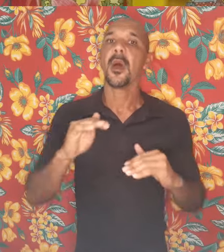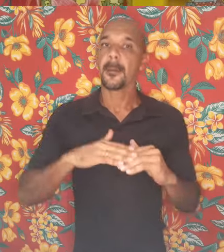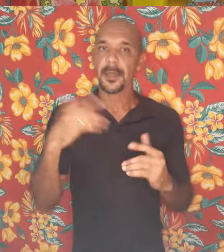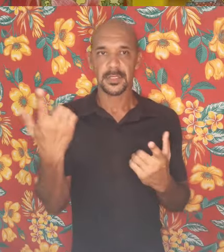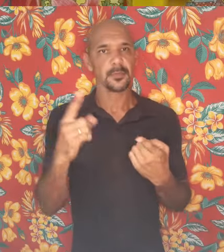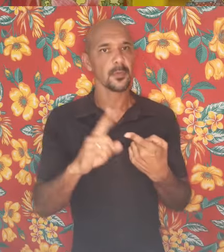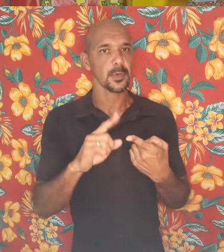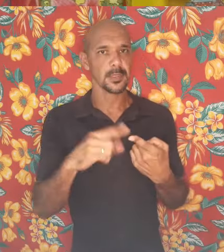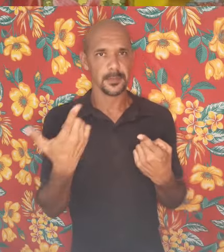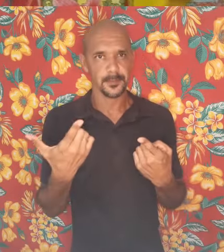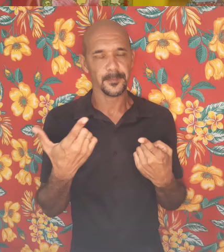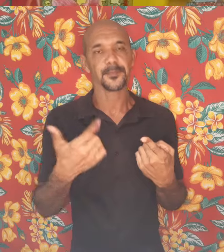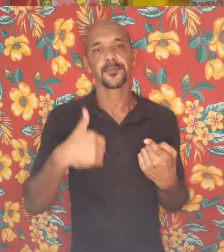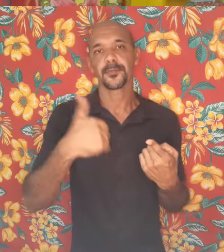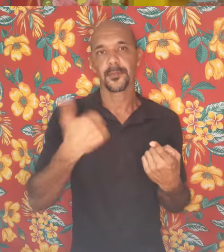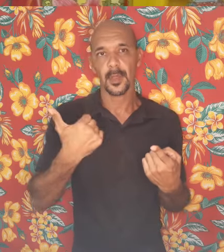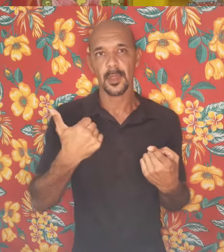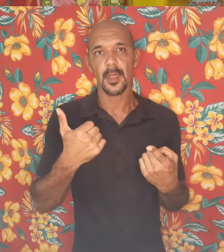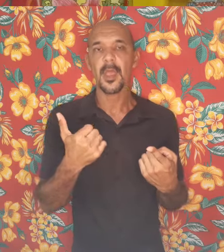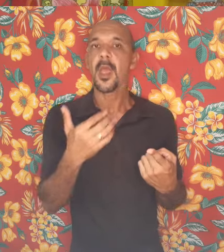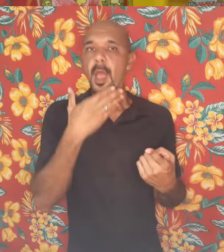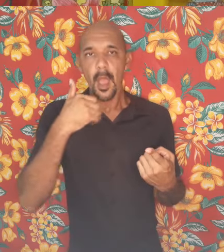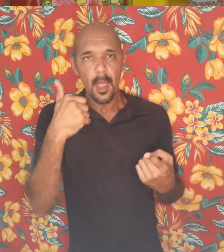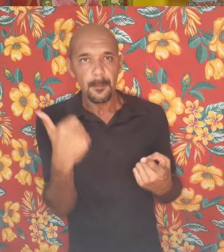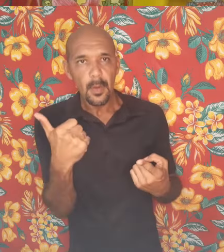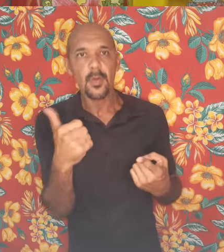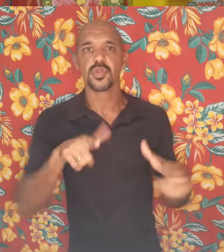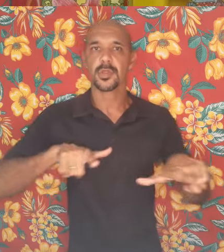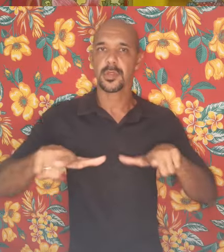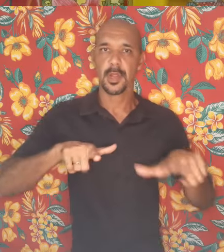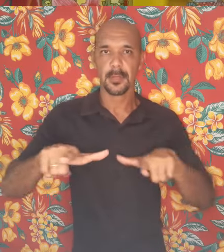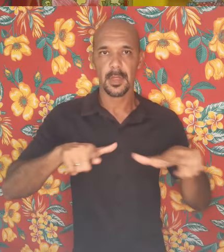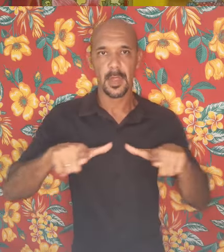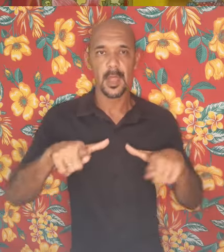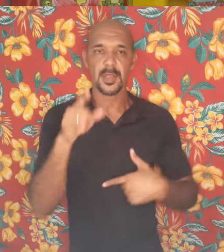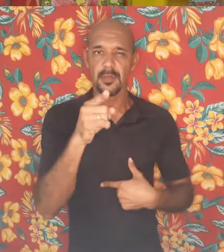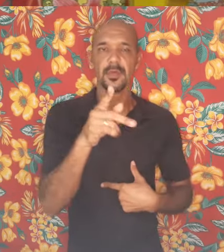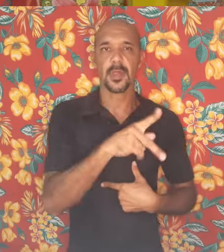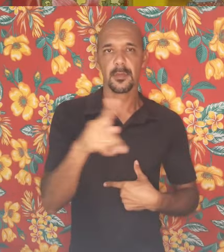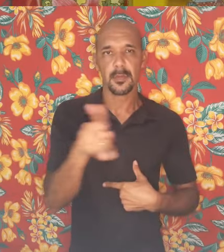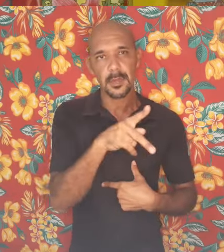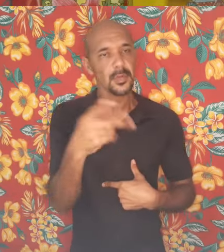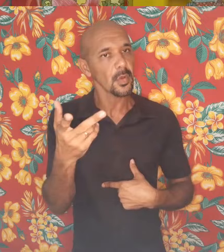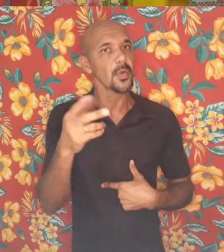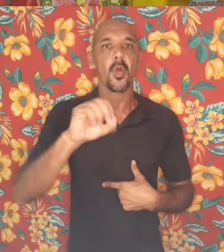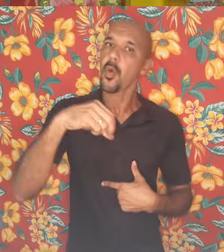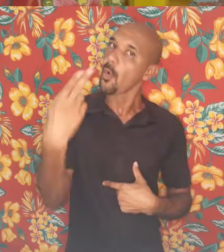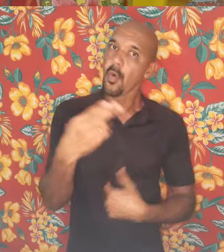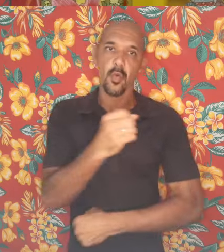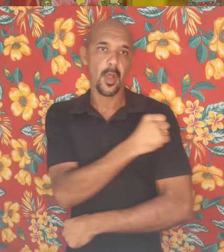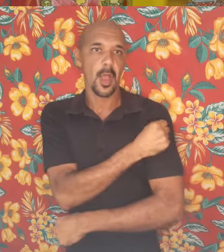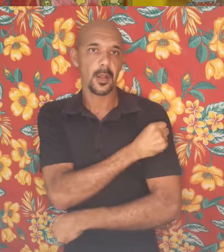dele. Primeiro, ele é bom da gente trabalhar, principalmente se você é professor e tem alunos, é bem